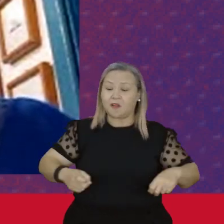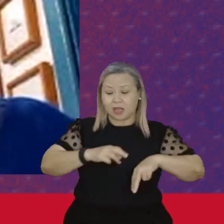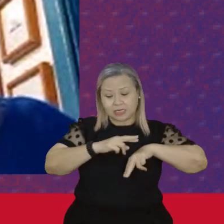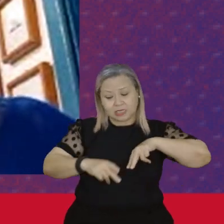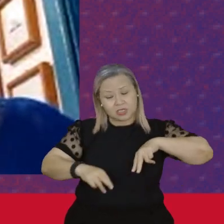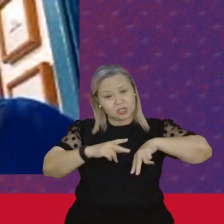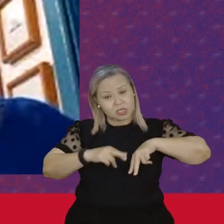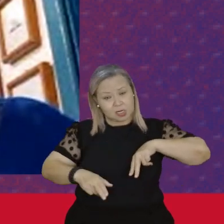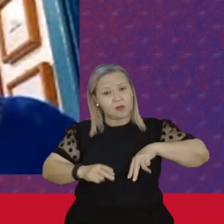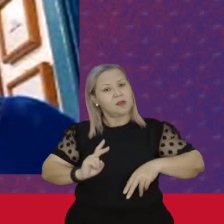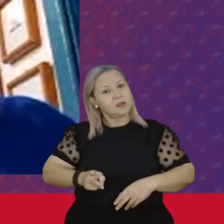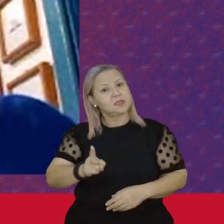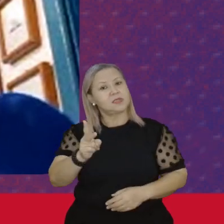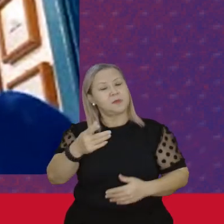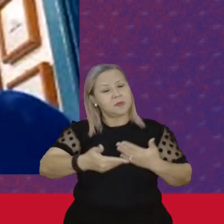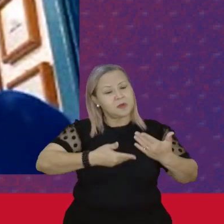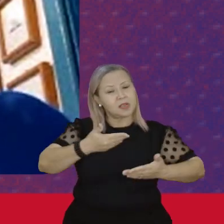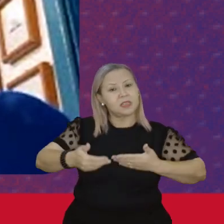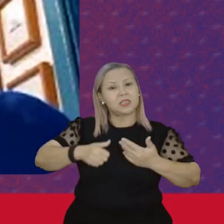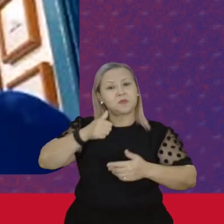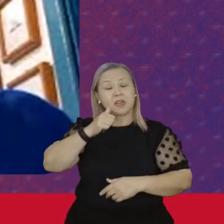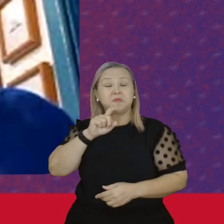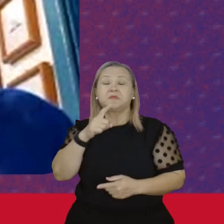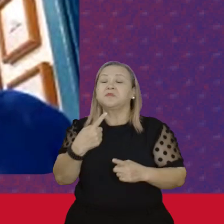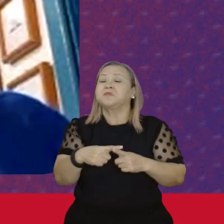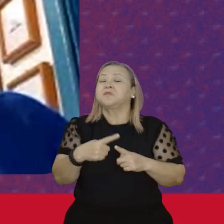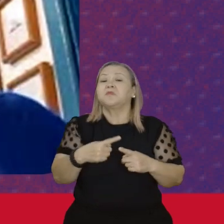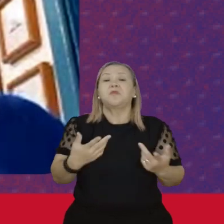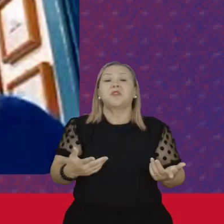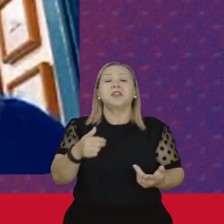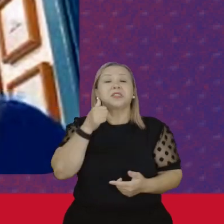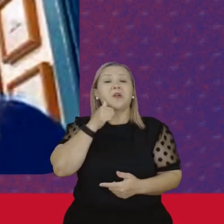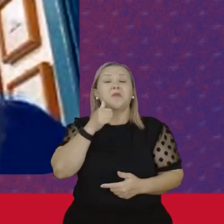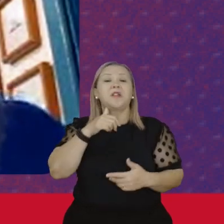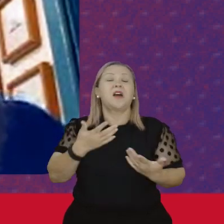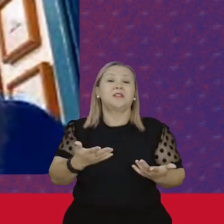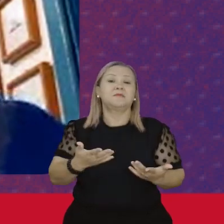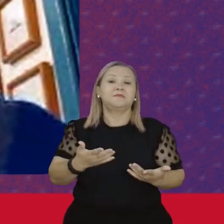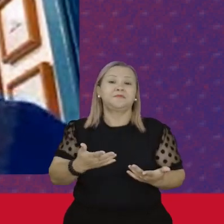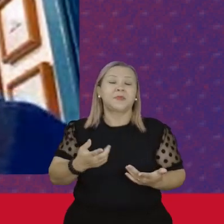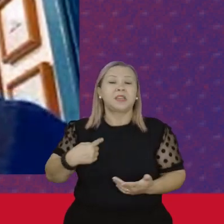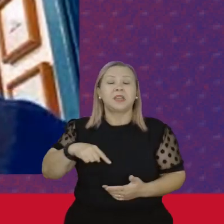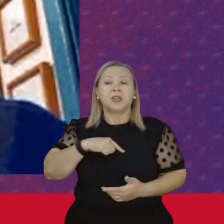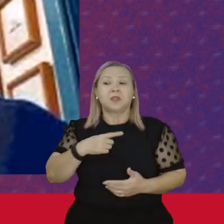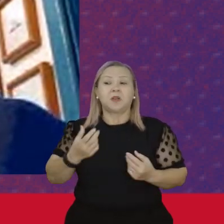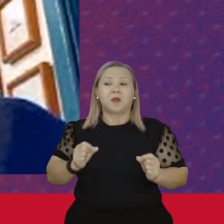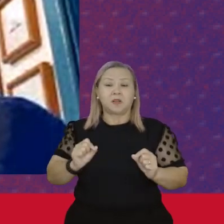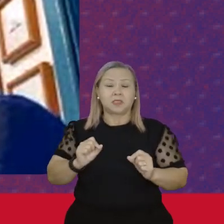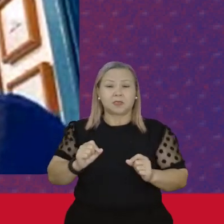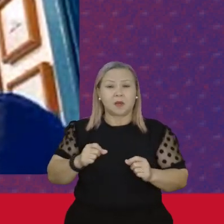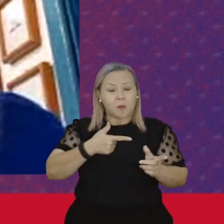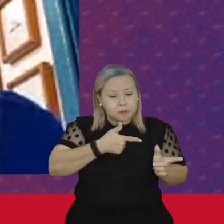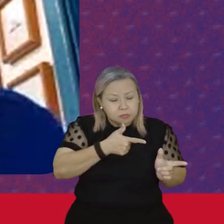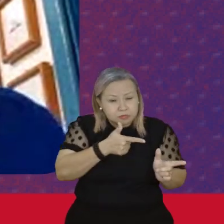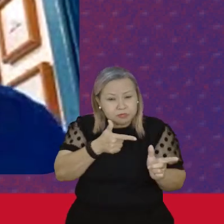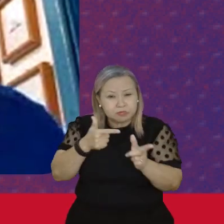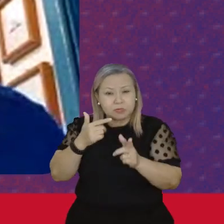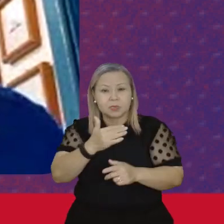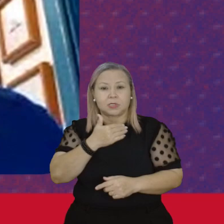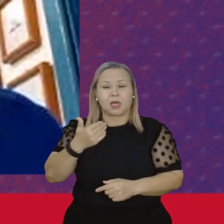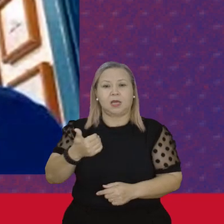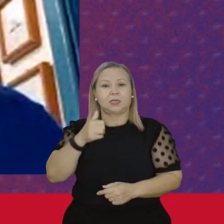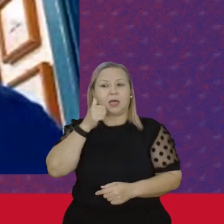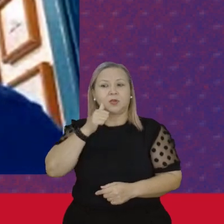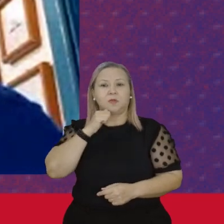essa violência contra as mulheres porque são mulheres, né? Nós começamos a ver que o assassinato de mulheres,